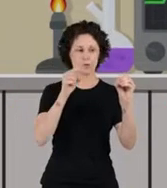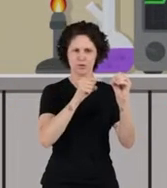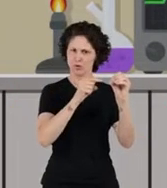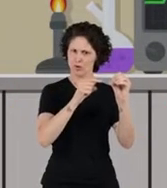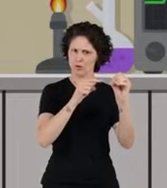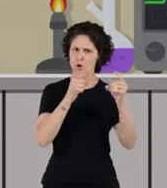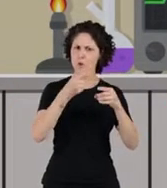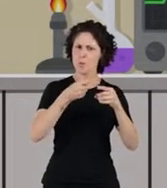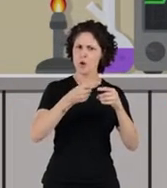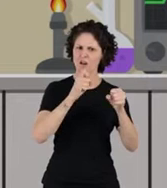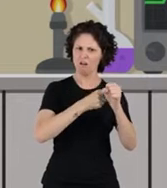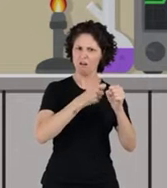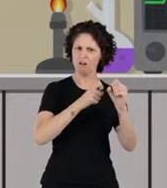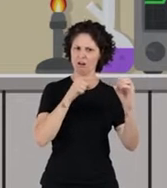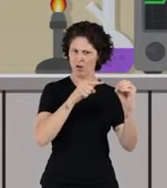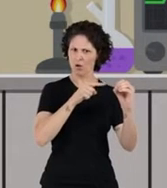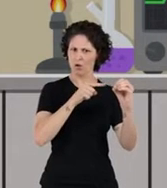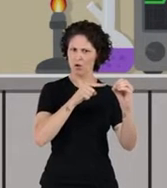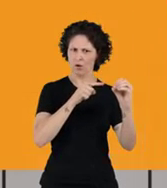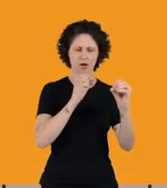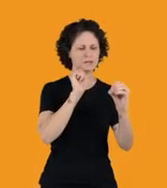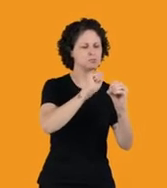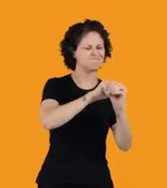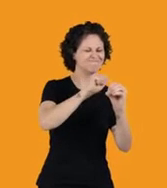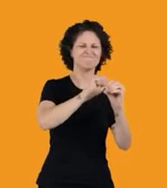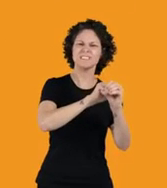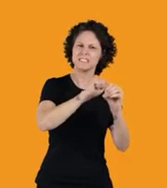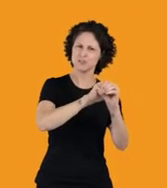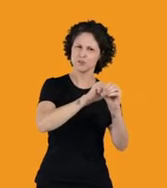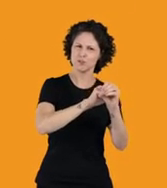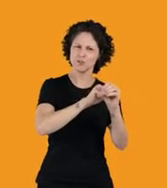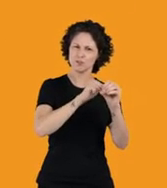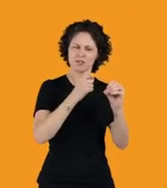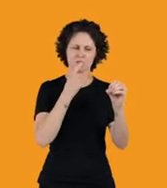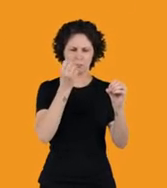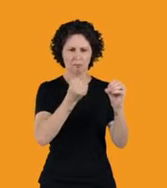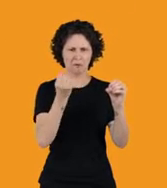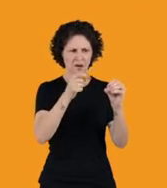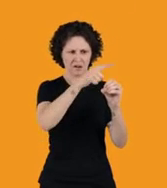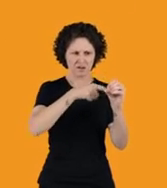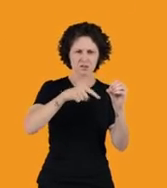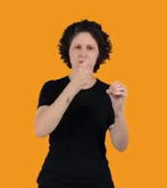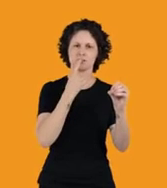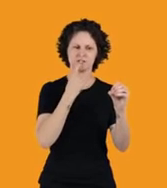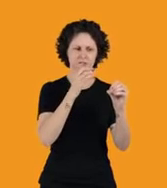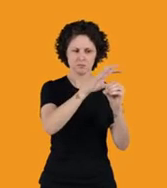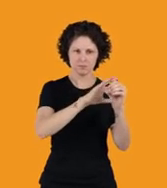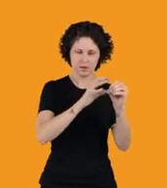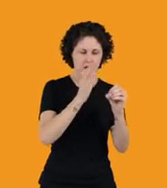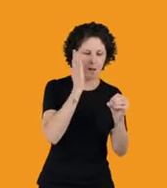Observe aqui comigo algumas características do ovo da galinha. Ela tem a casca dura por fora, que pode ser da cor branca